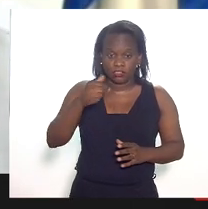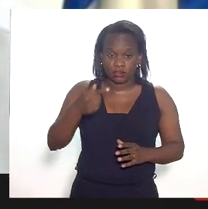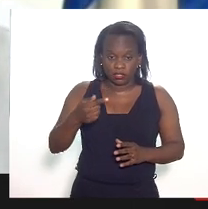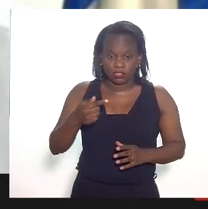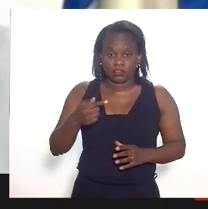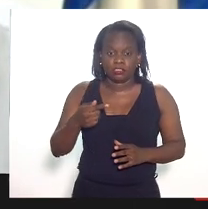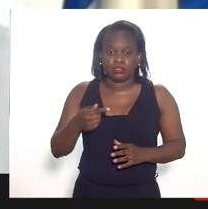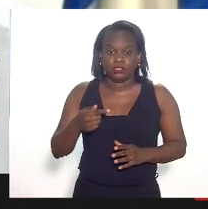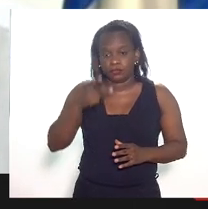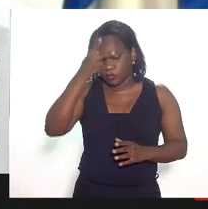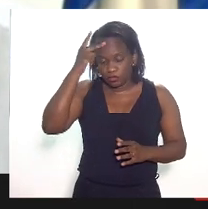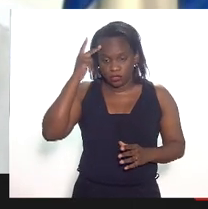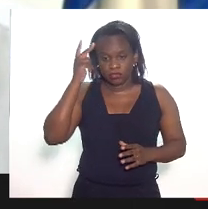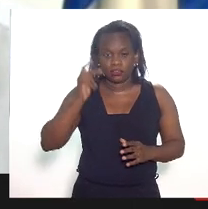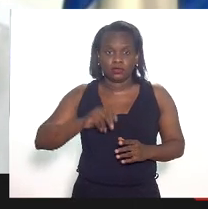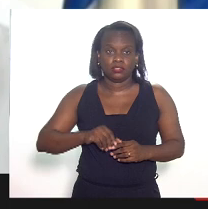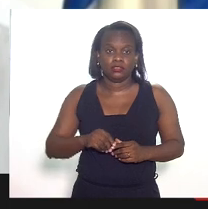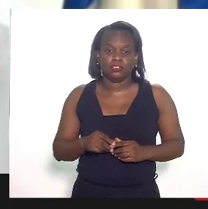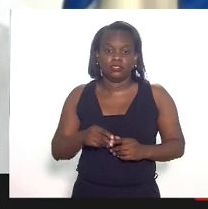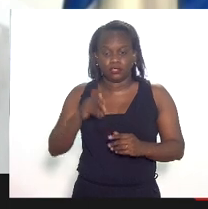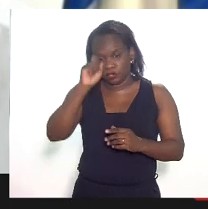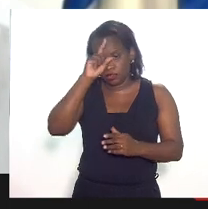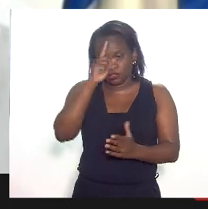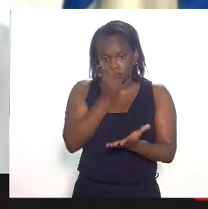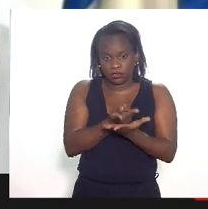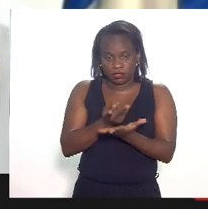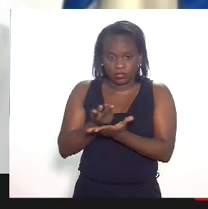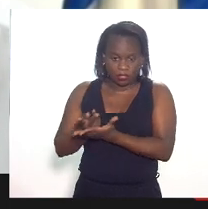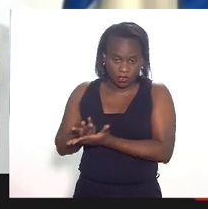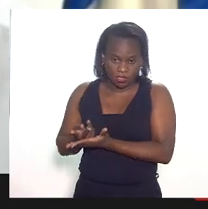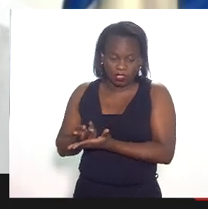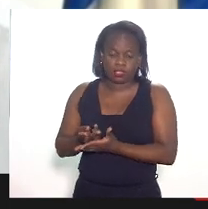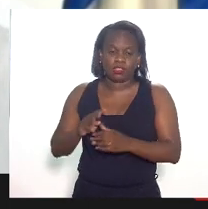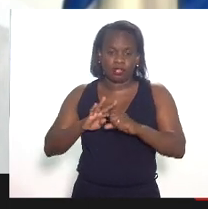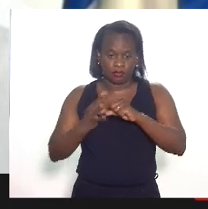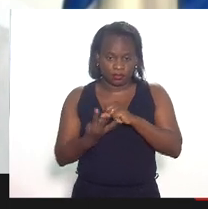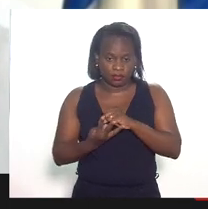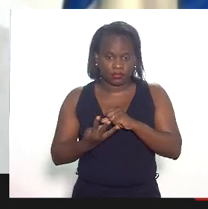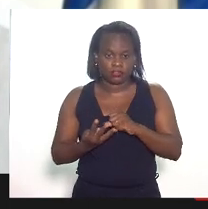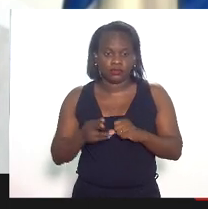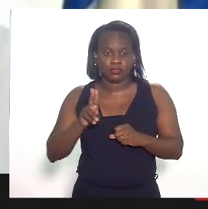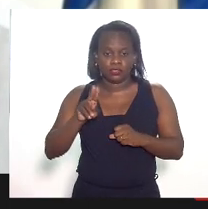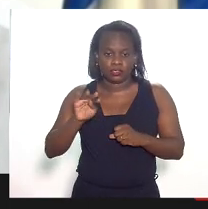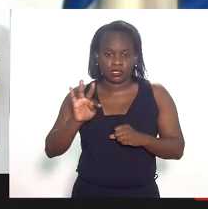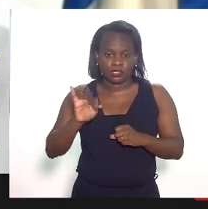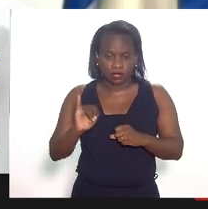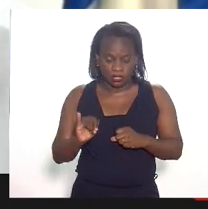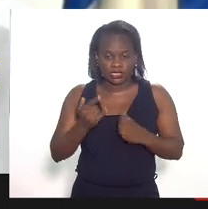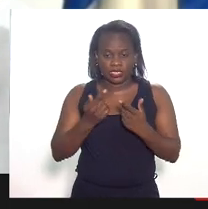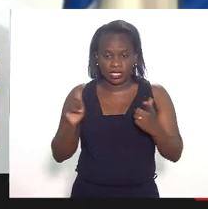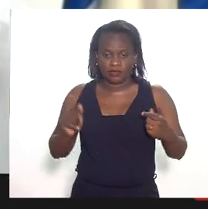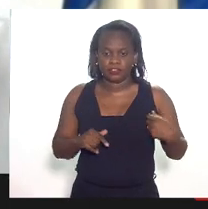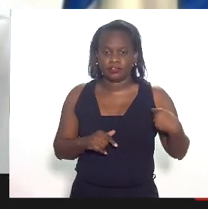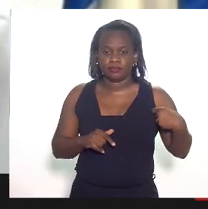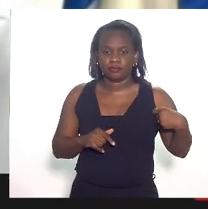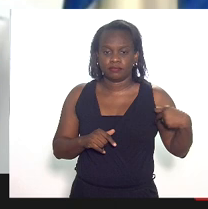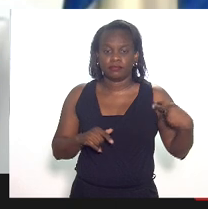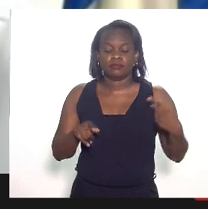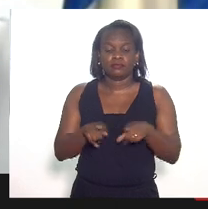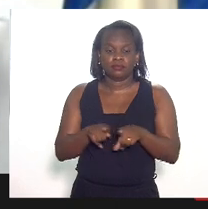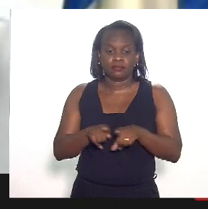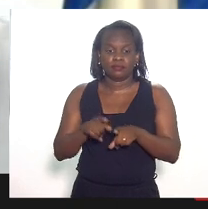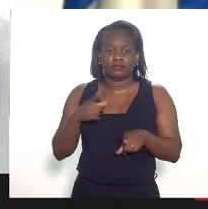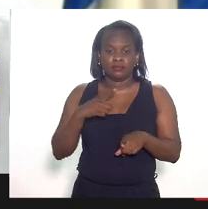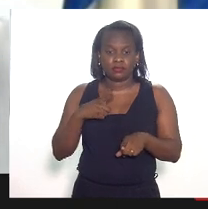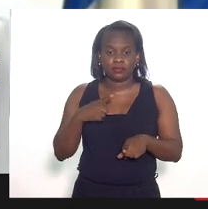687 pessoas internadas com COVID numa UTI em estado grave. Também aqui a